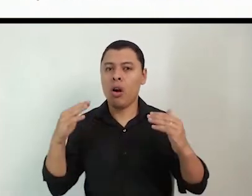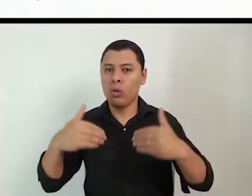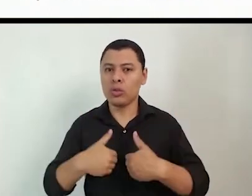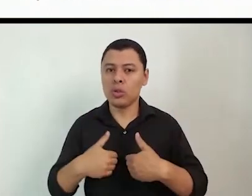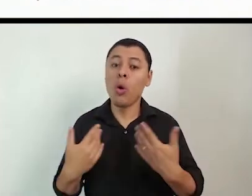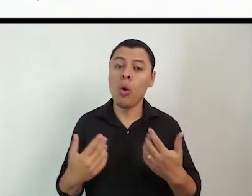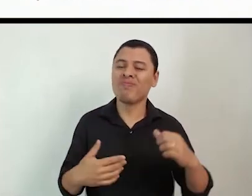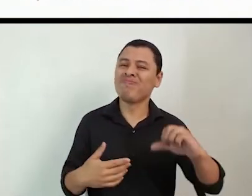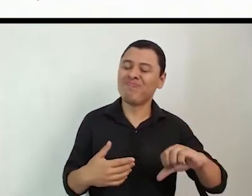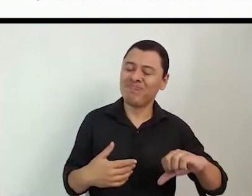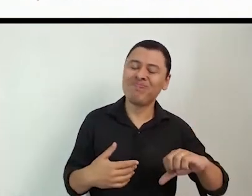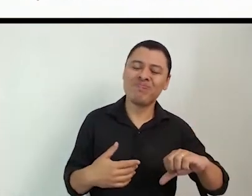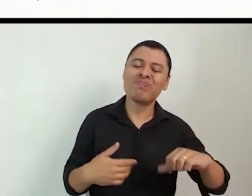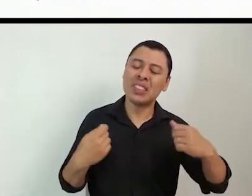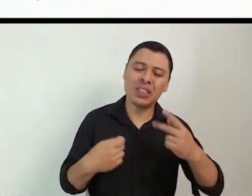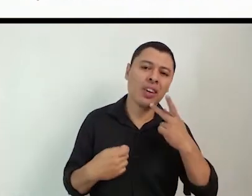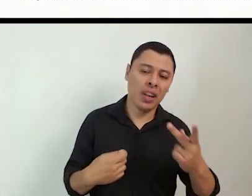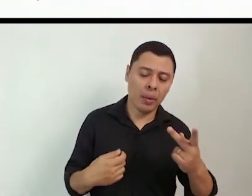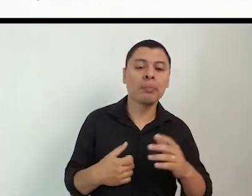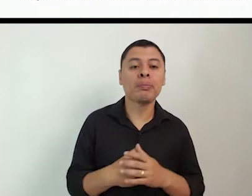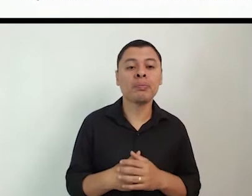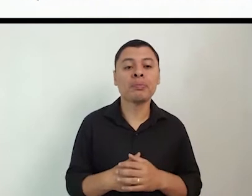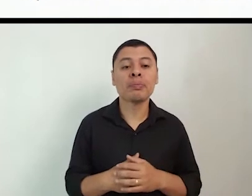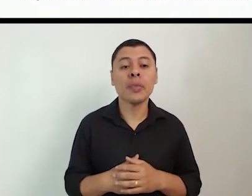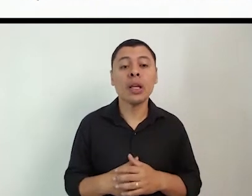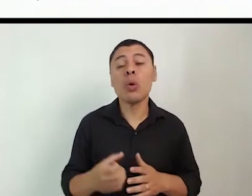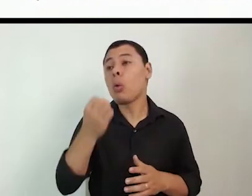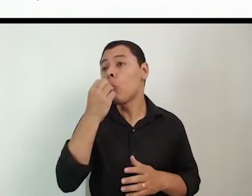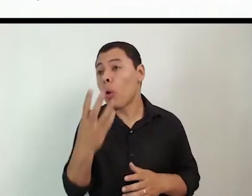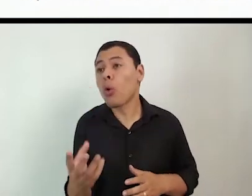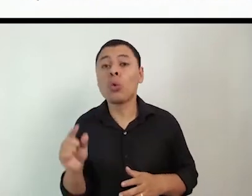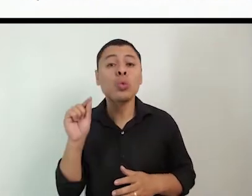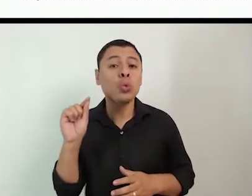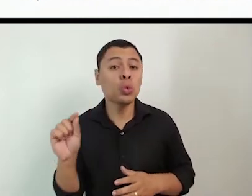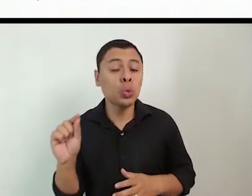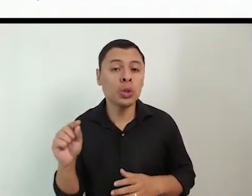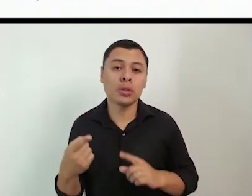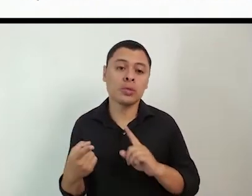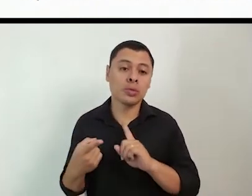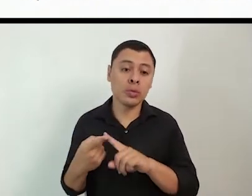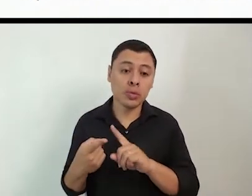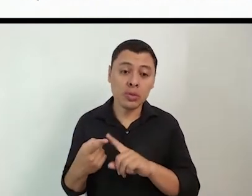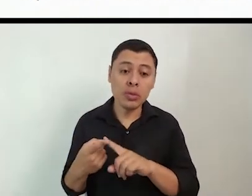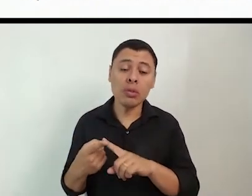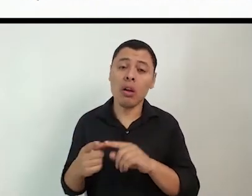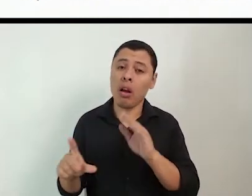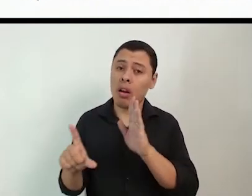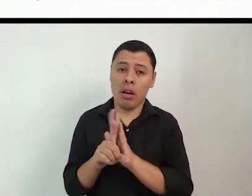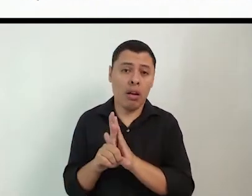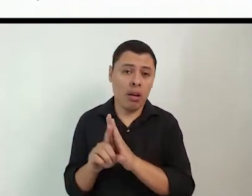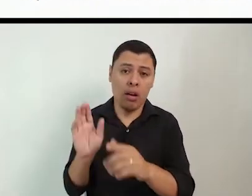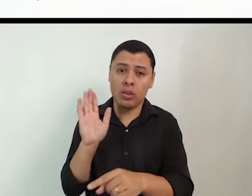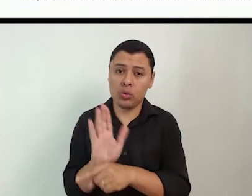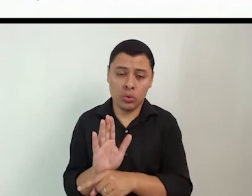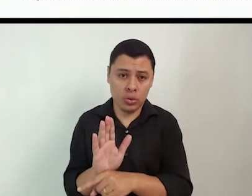em um emprego por cota. De vantagens, a gente tem essas vantagens que a lei vai te garantir,